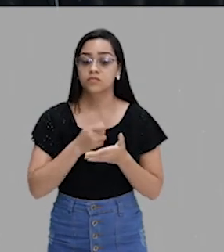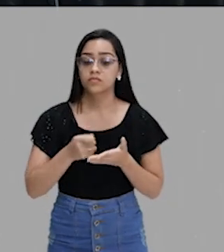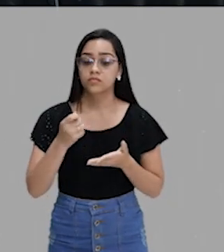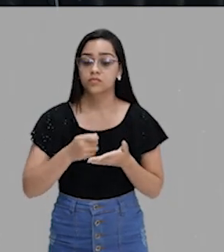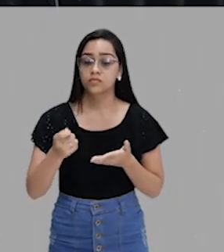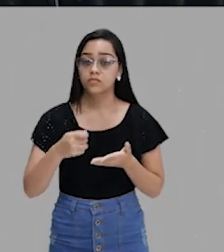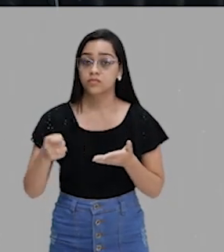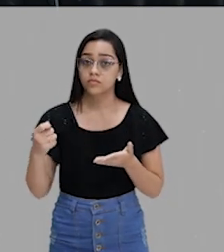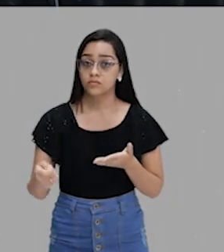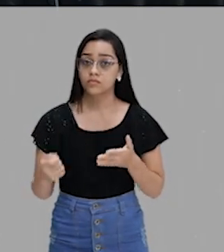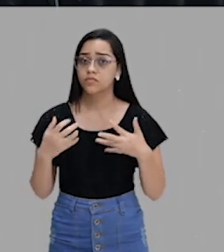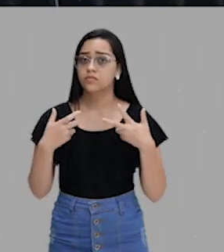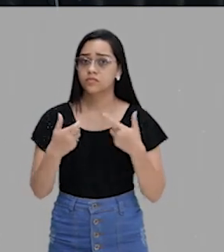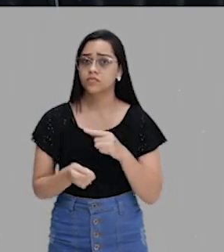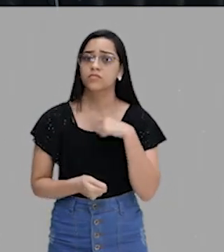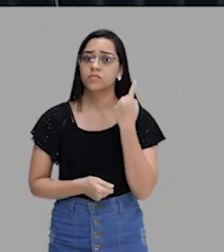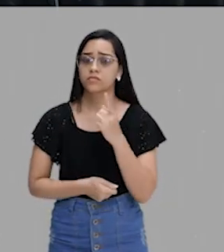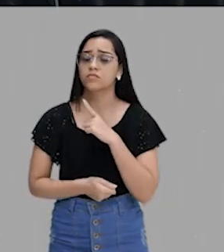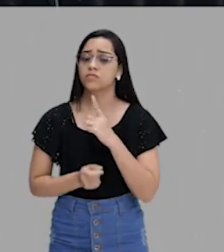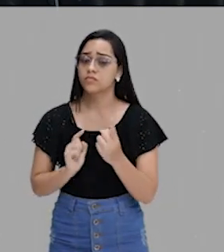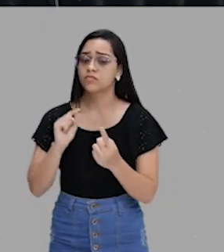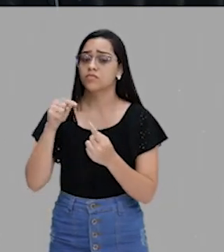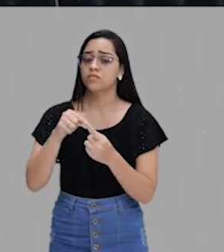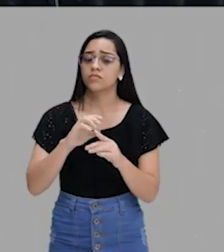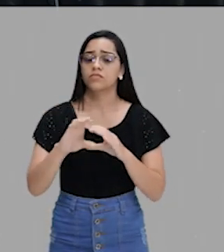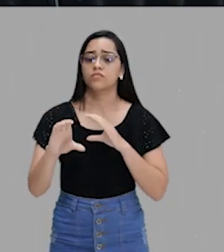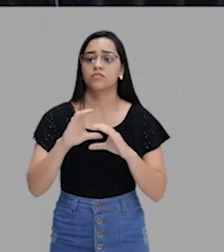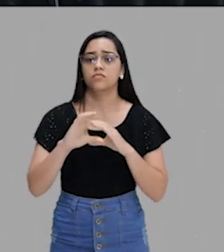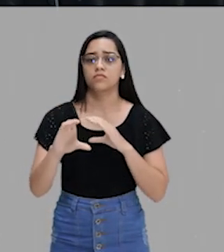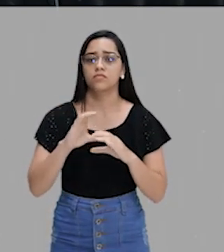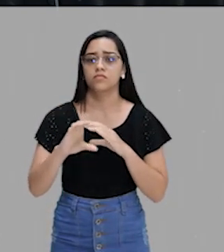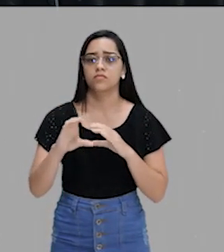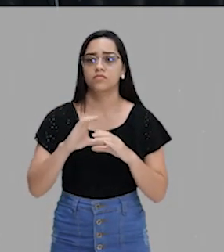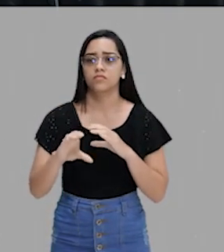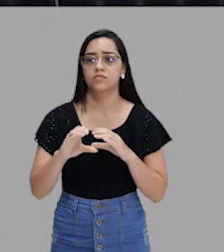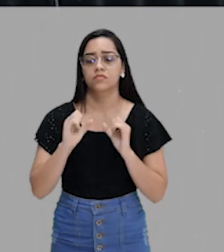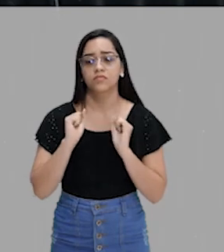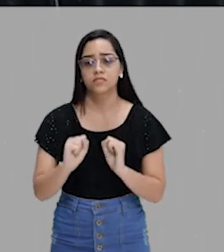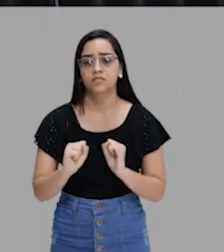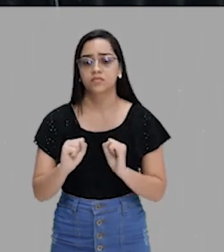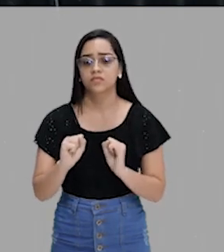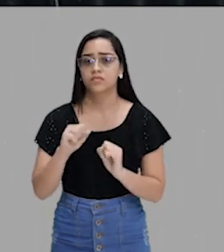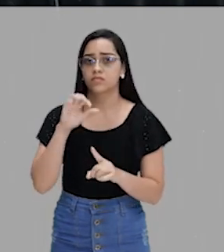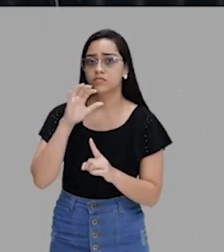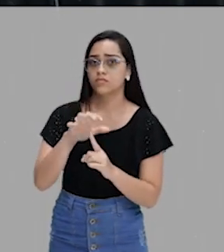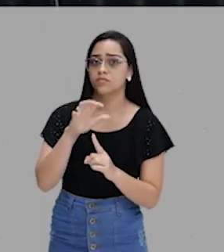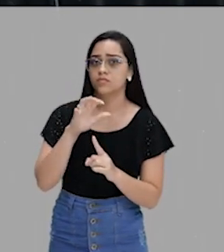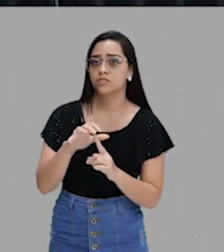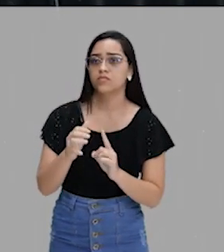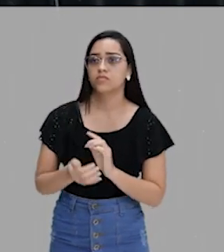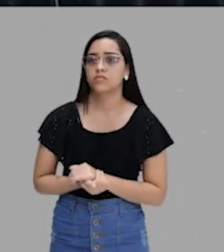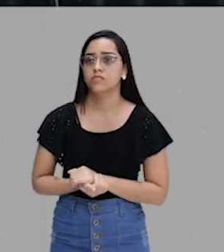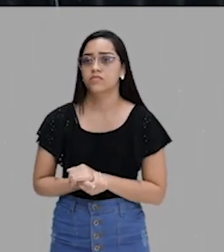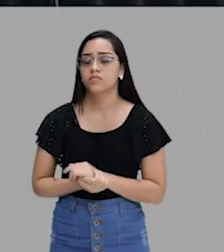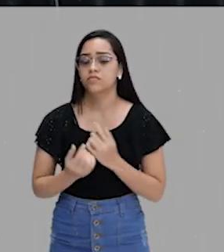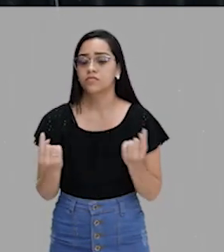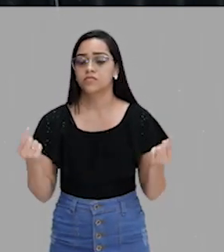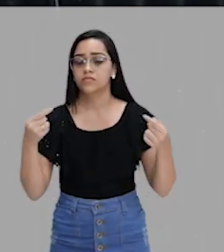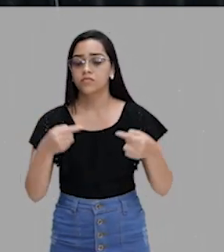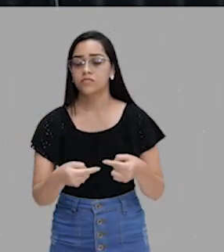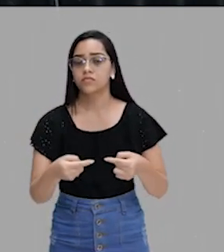escrita. E todos nós temos intenções comunicativas. Seja para persuadir, seja para